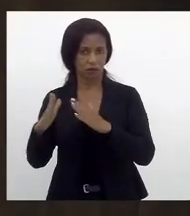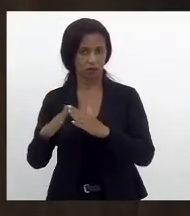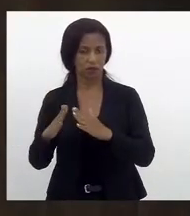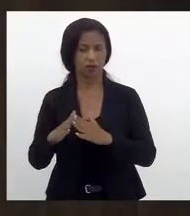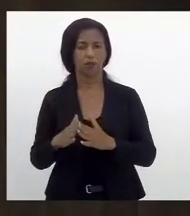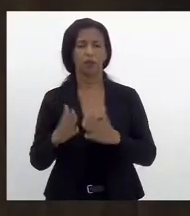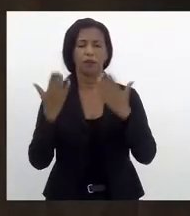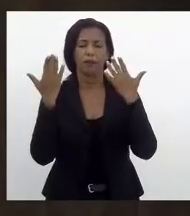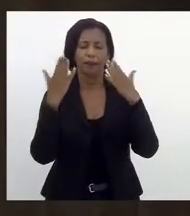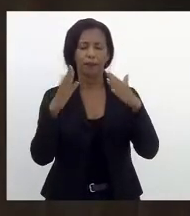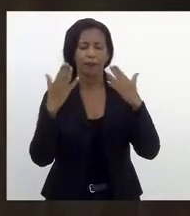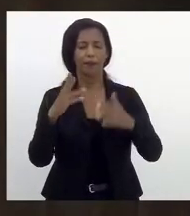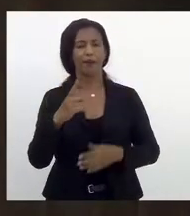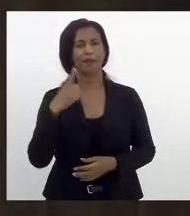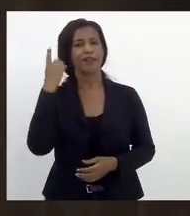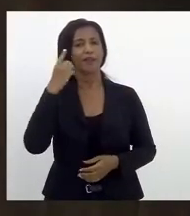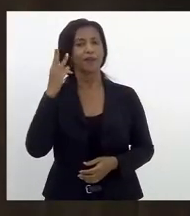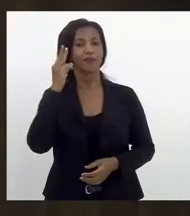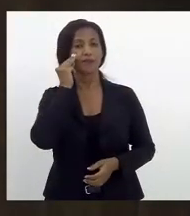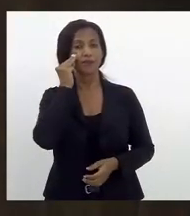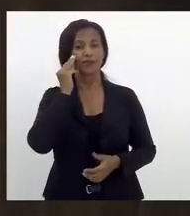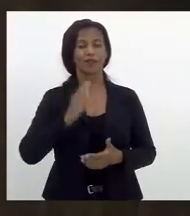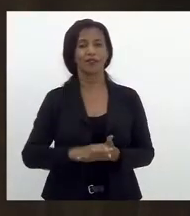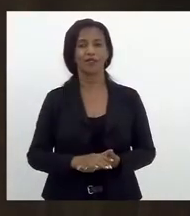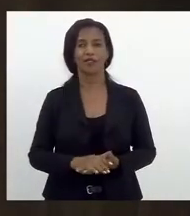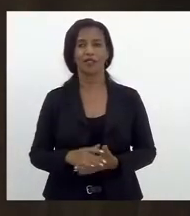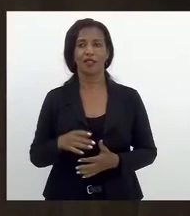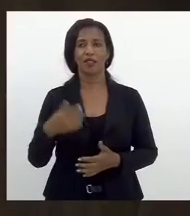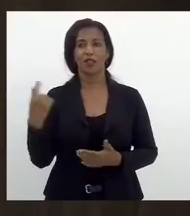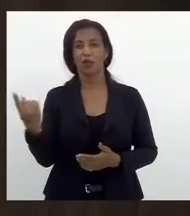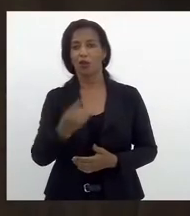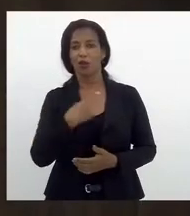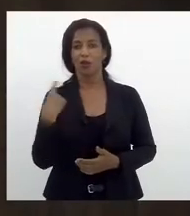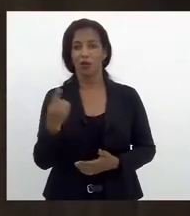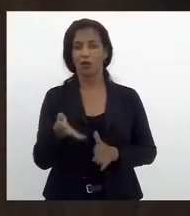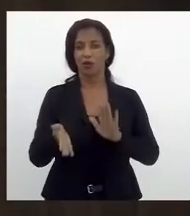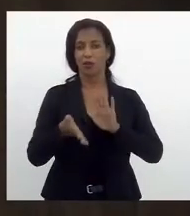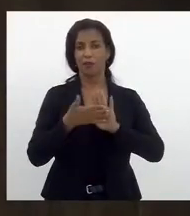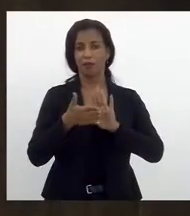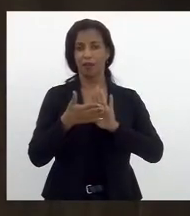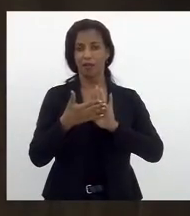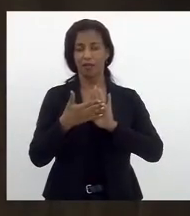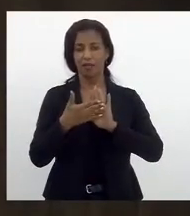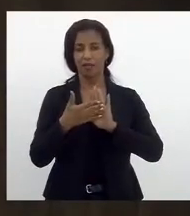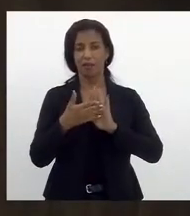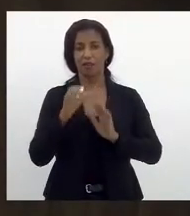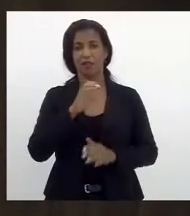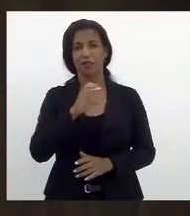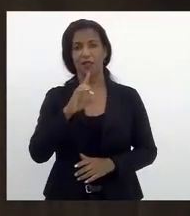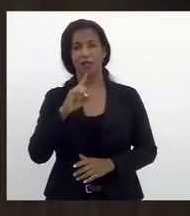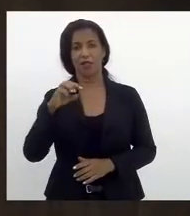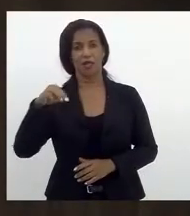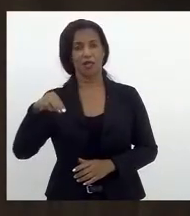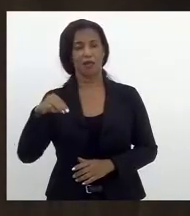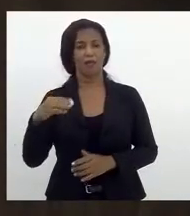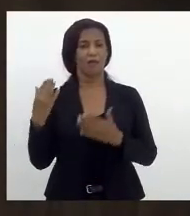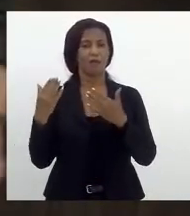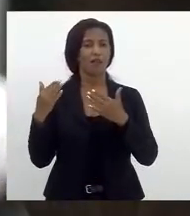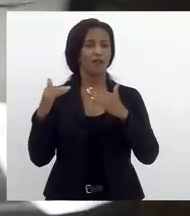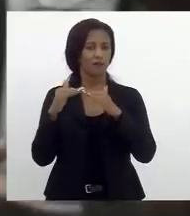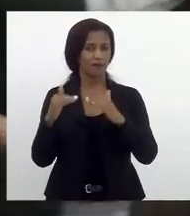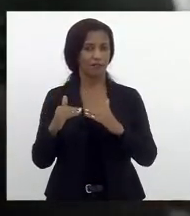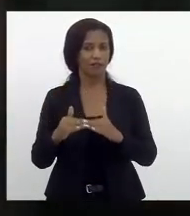Então, parabéns, deputada Mônica. Né, nosso parecer pela CDDM é